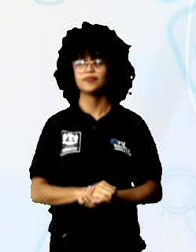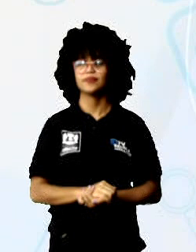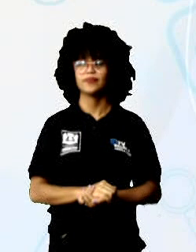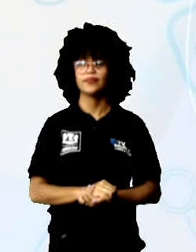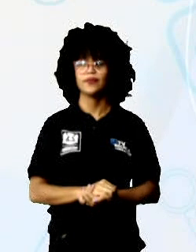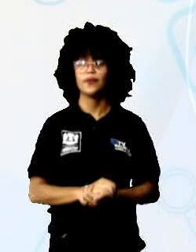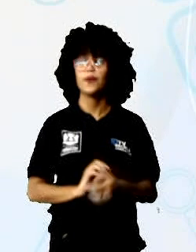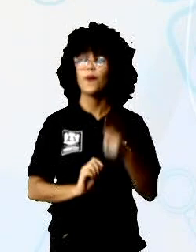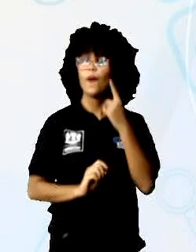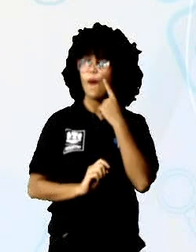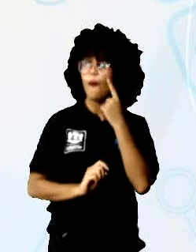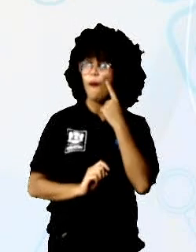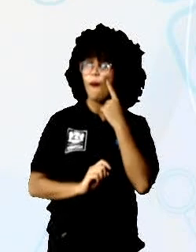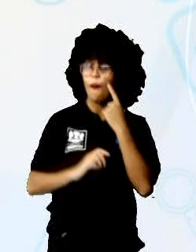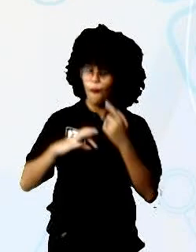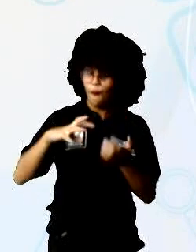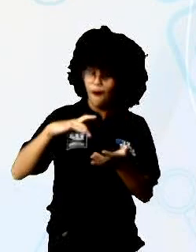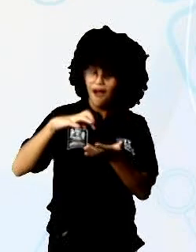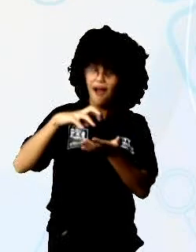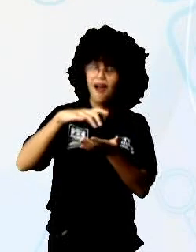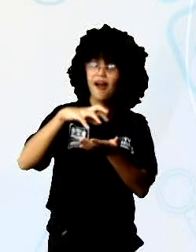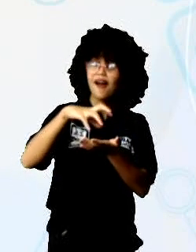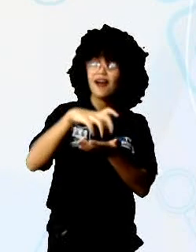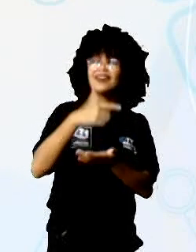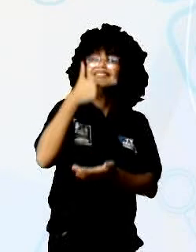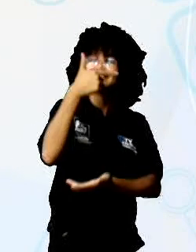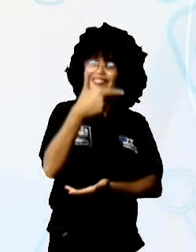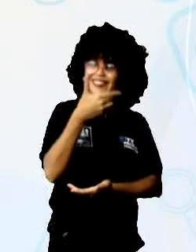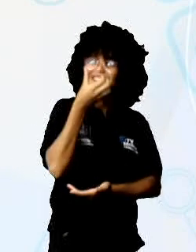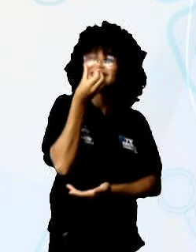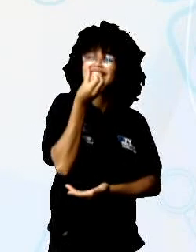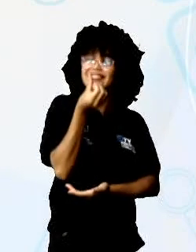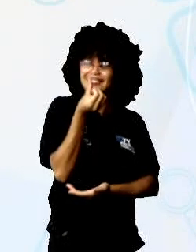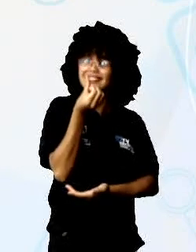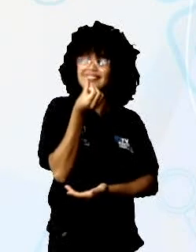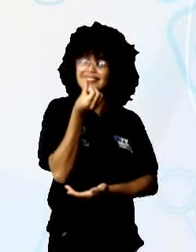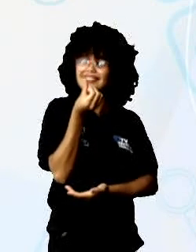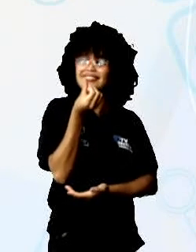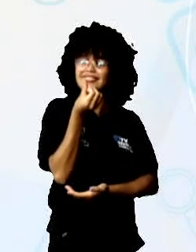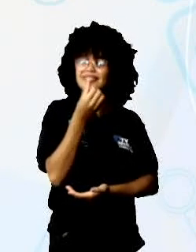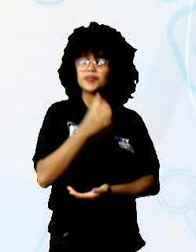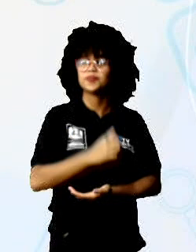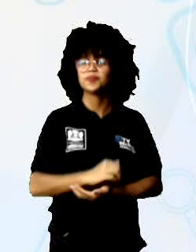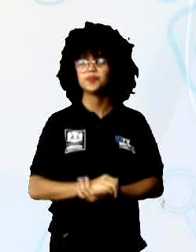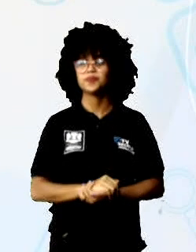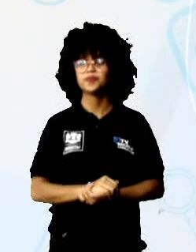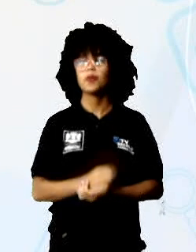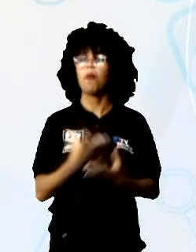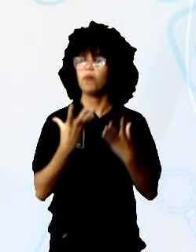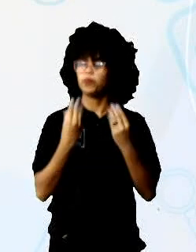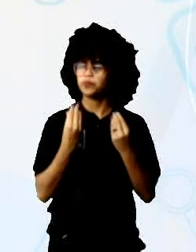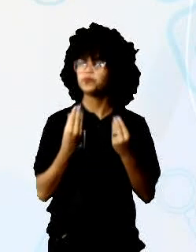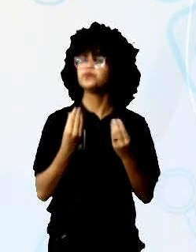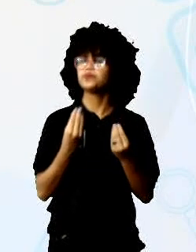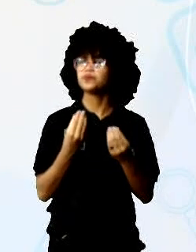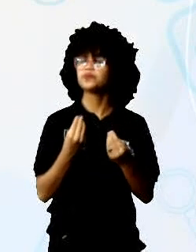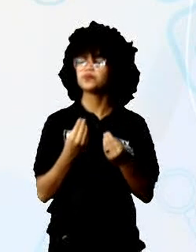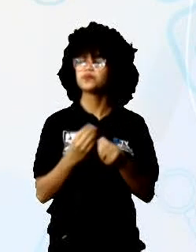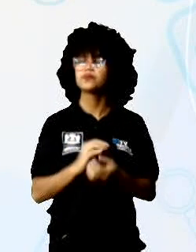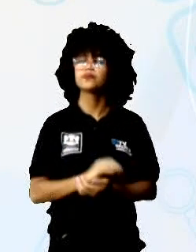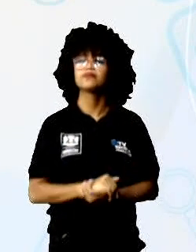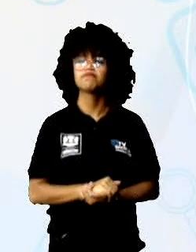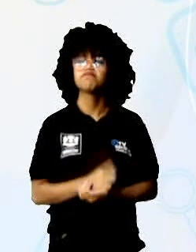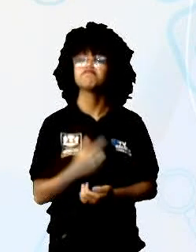e olha aí a quantidade de patas que ele tem 26 patas são muitas não são gente